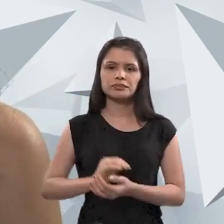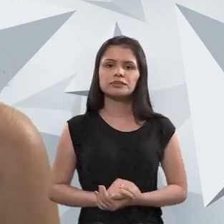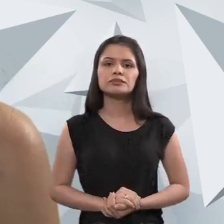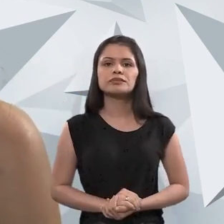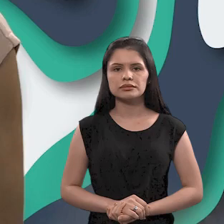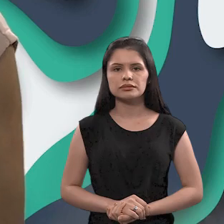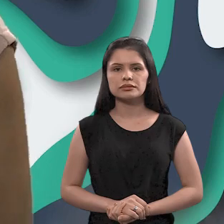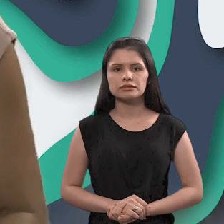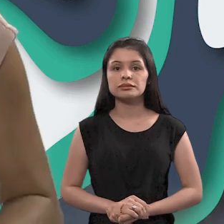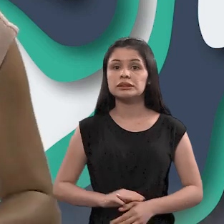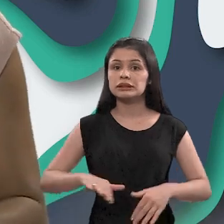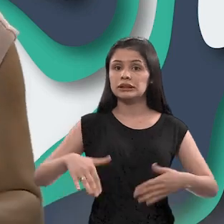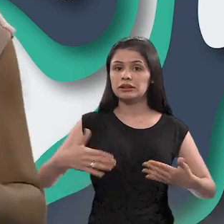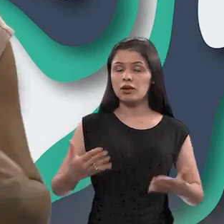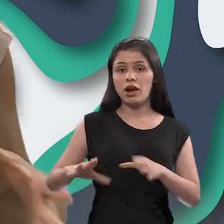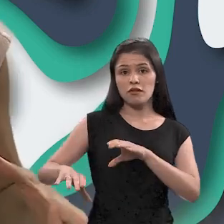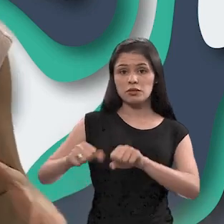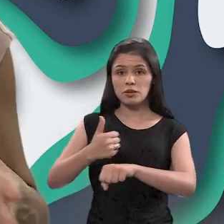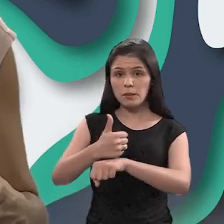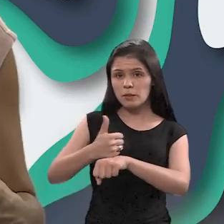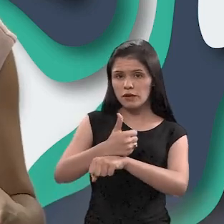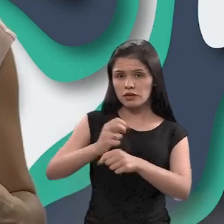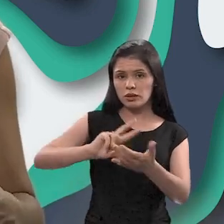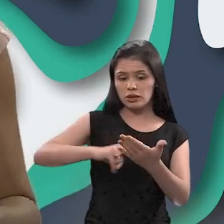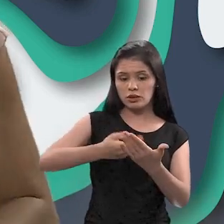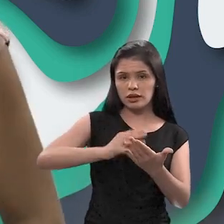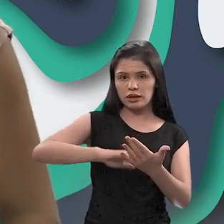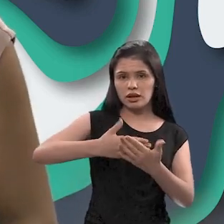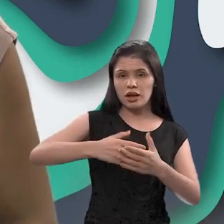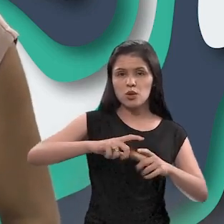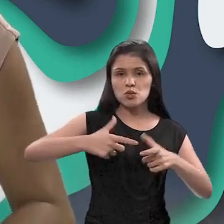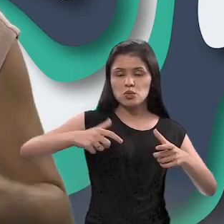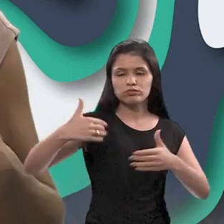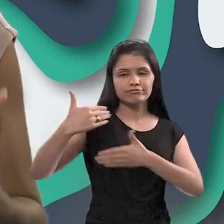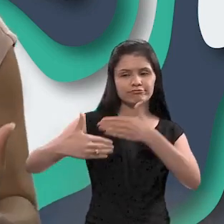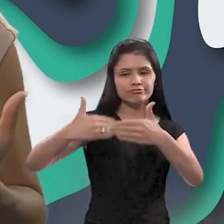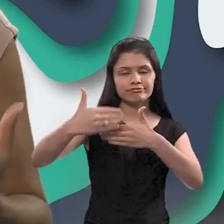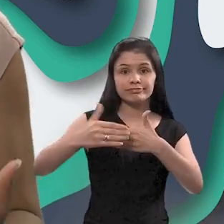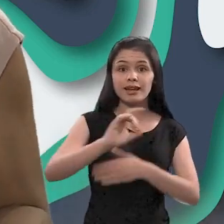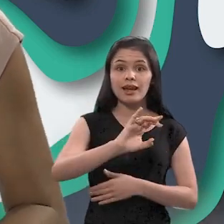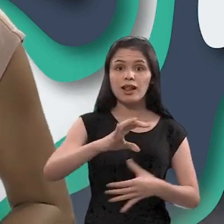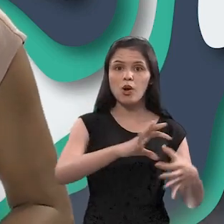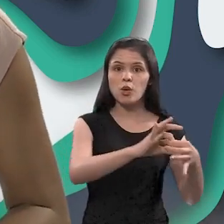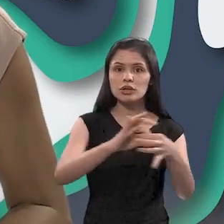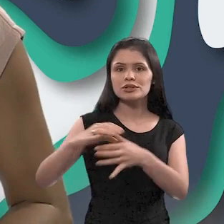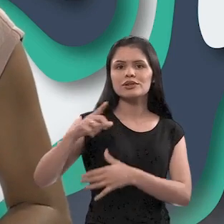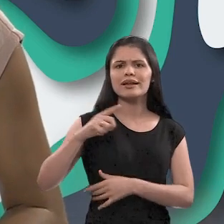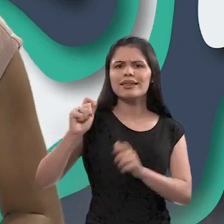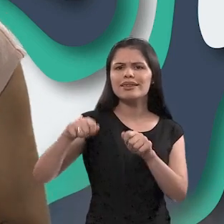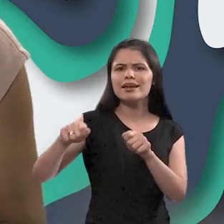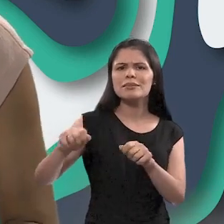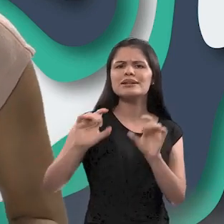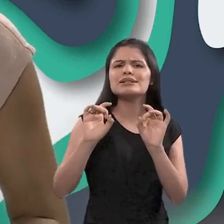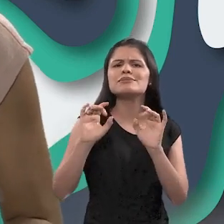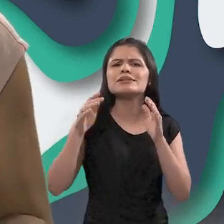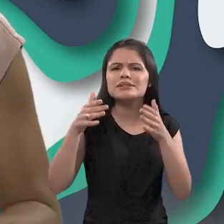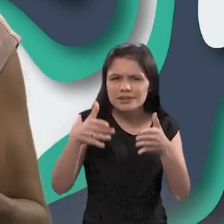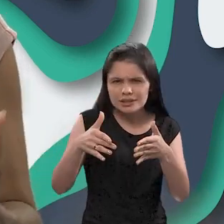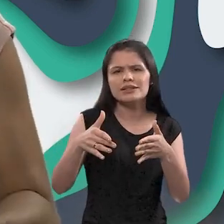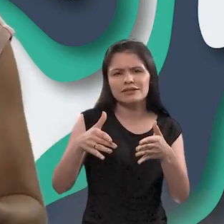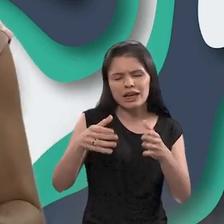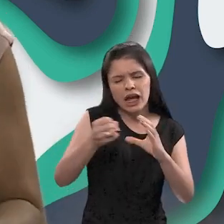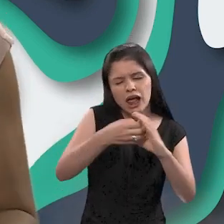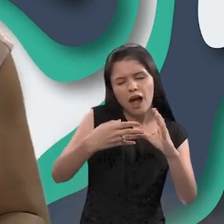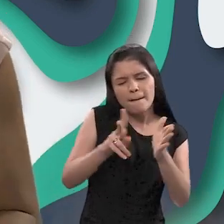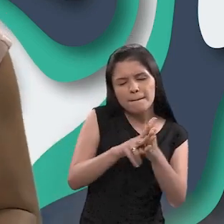ensino superior. A formação profissional do TIOS tem se ampliado e cada contexto apresenta suas demandas específicas e